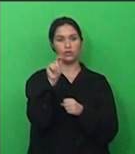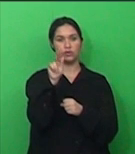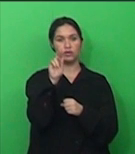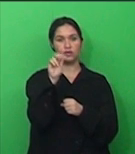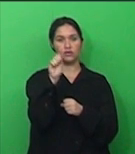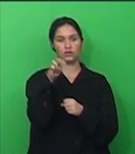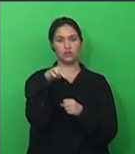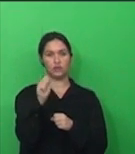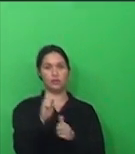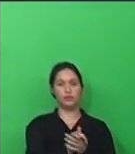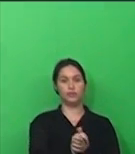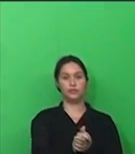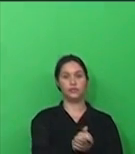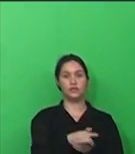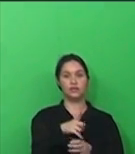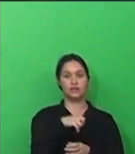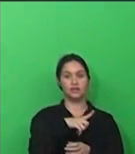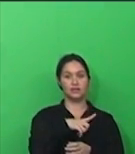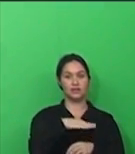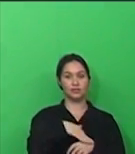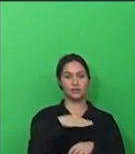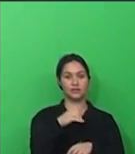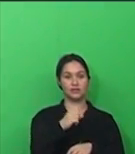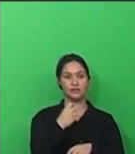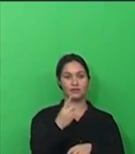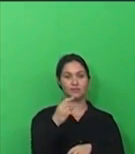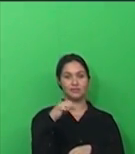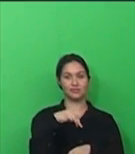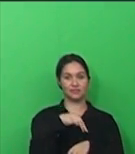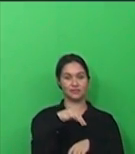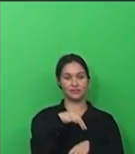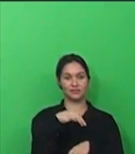Vossa Excelência dispõe de mais um minuto do vereador Zairo Casagrande.